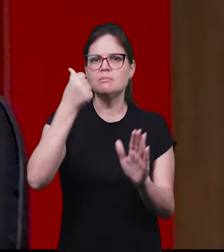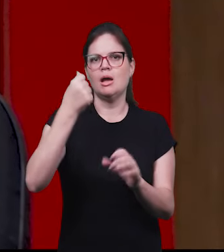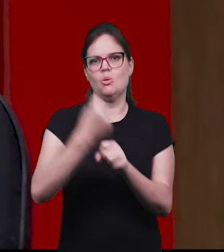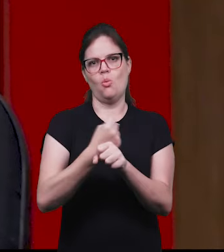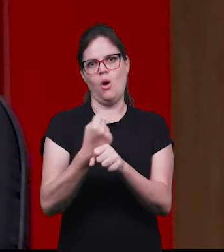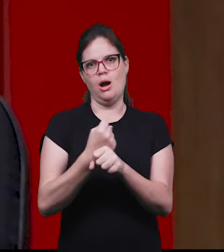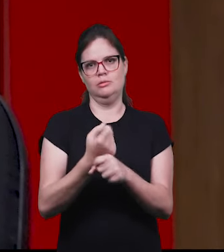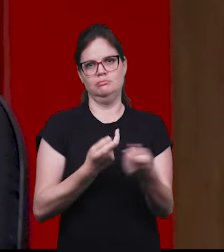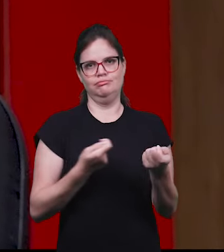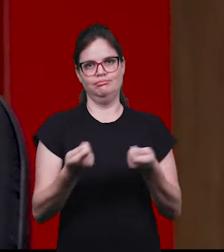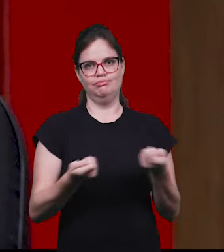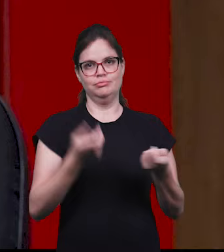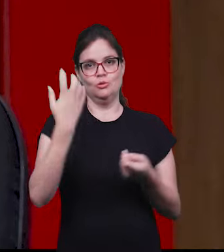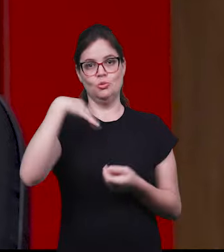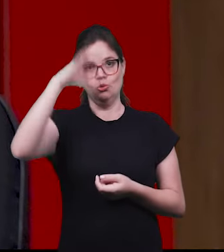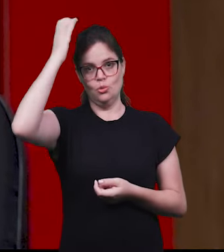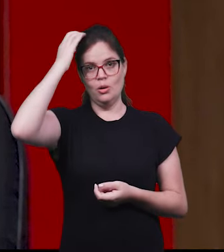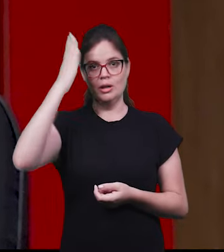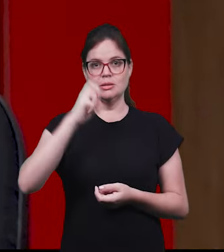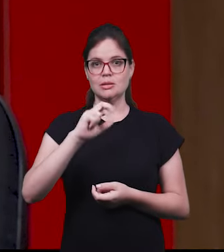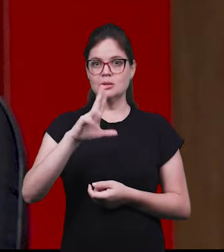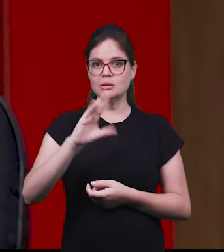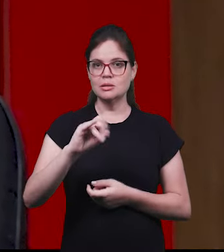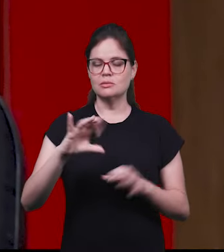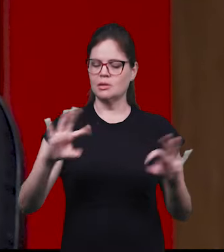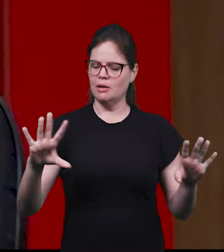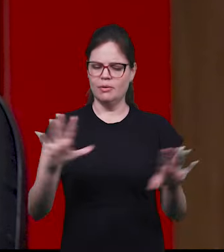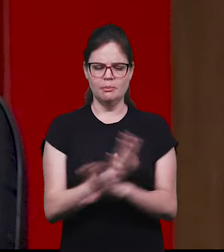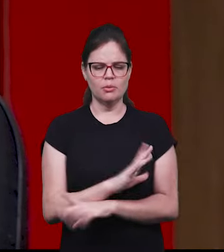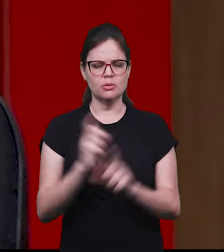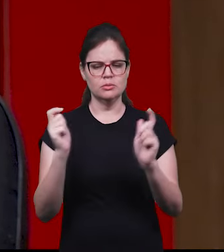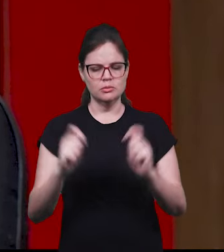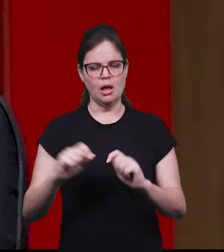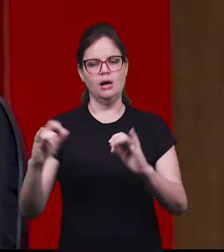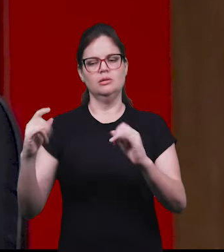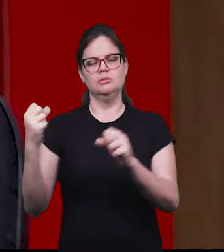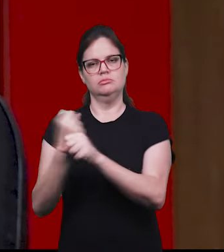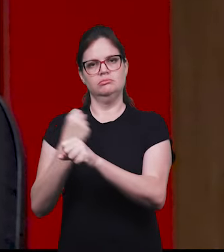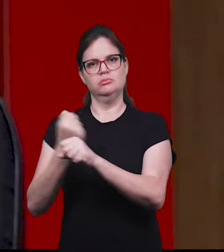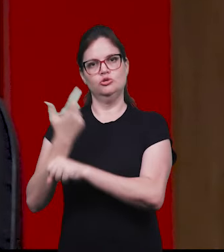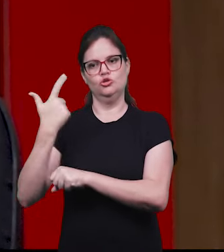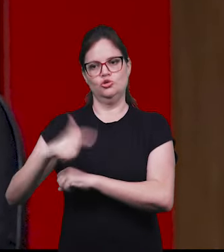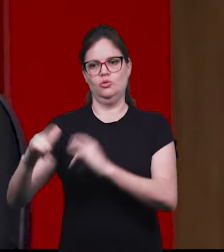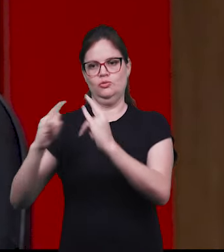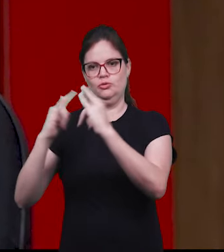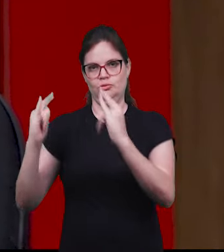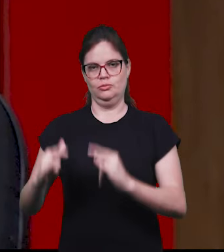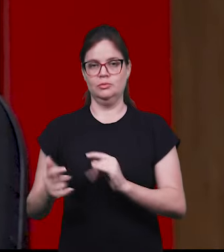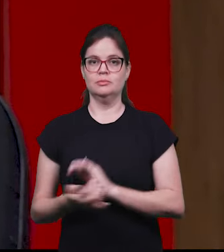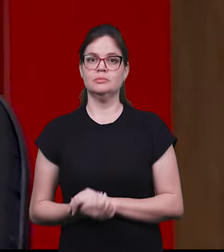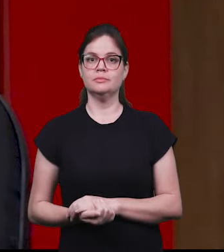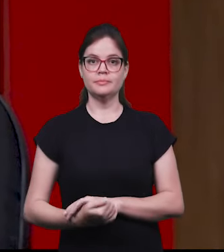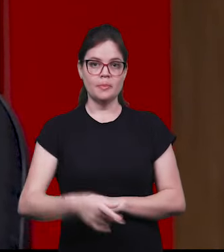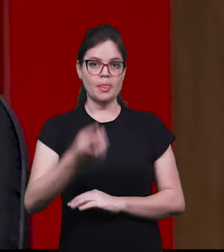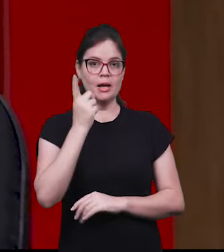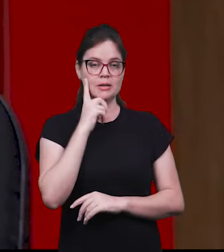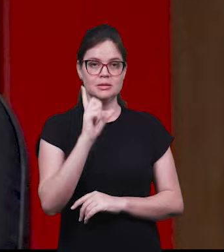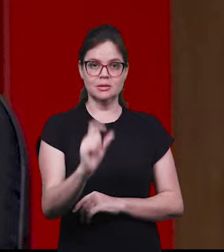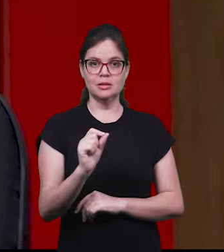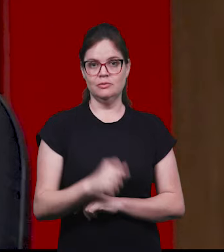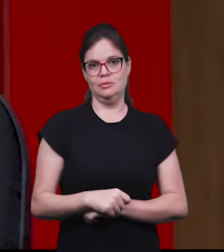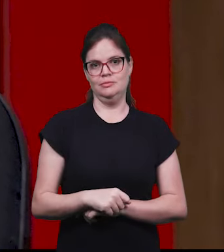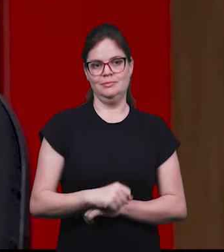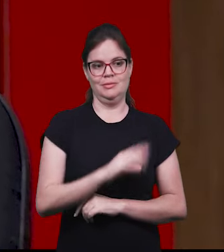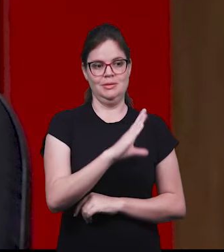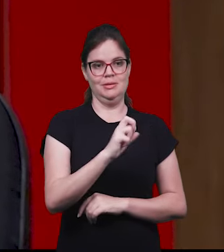ano Ciro já tinha dado ordem para a reconstrução. Interessante que, como eu falei lá no início, Ciro,